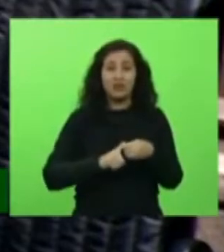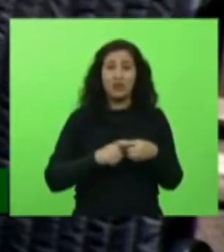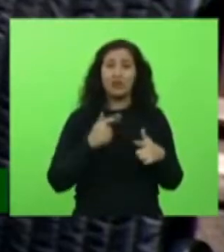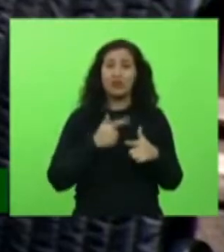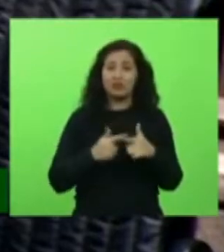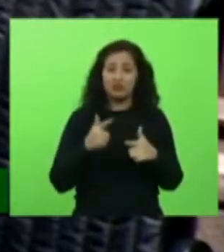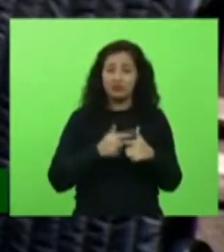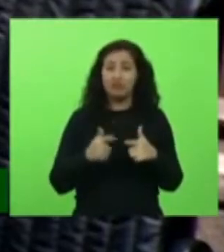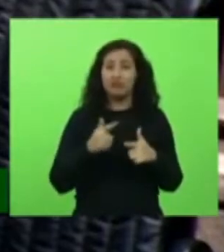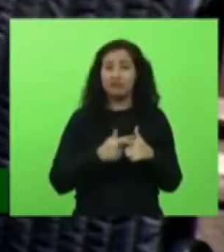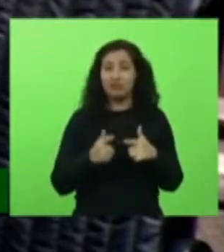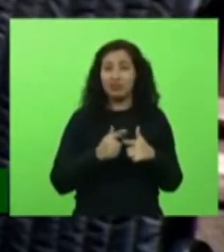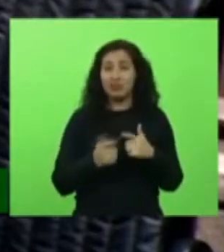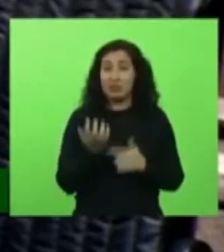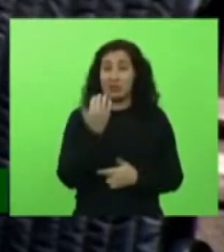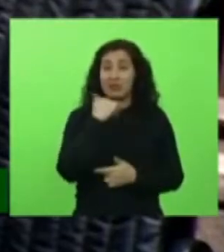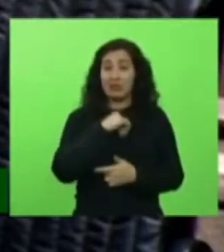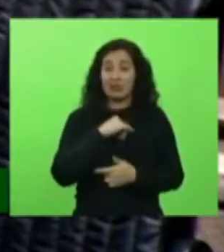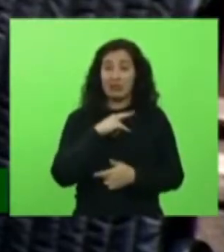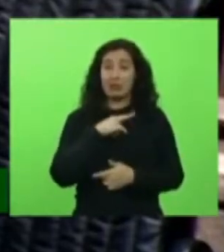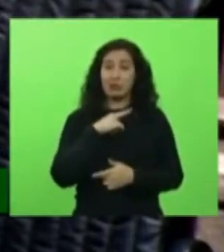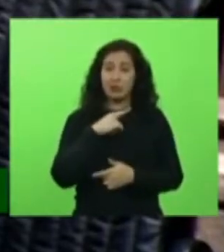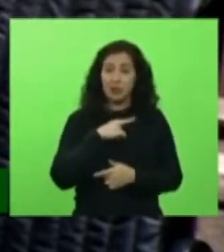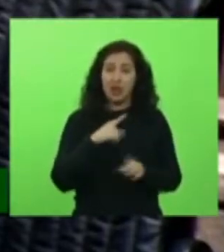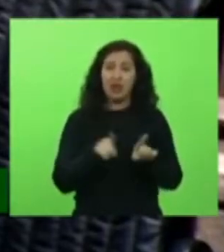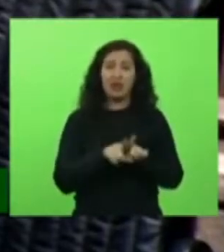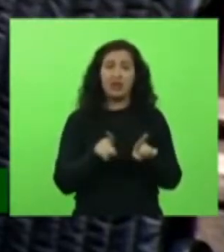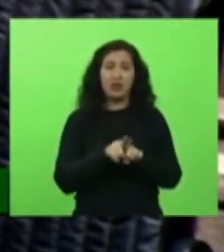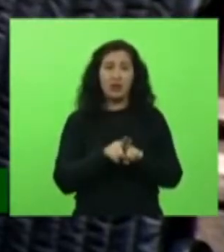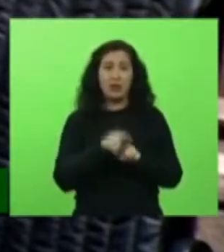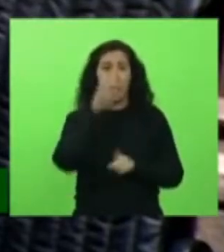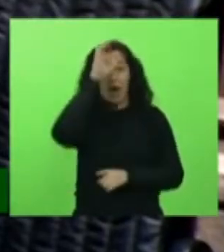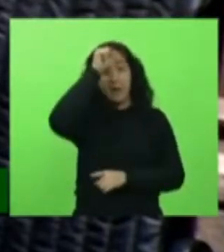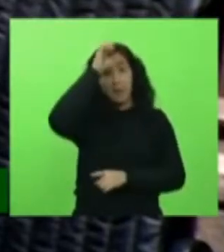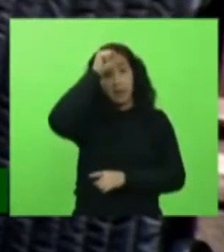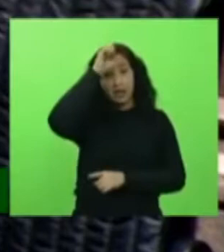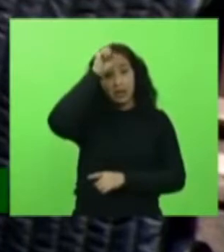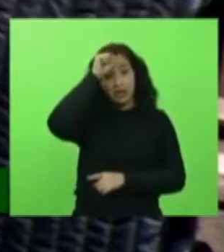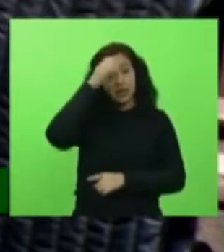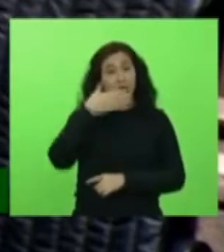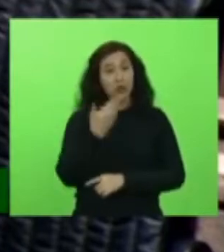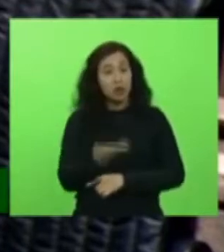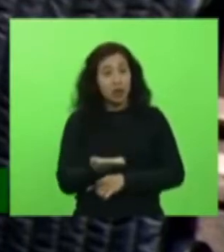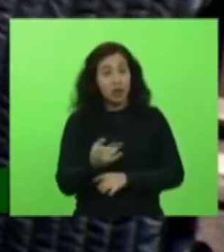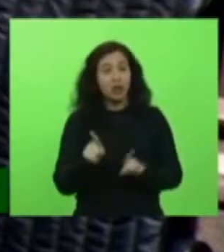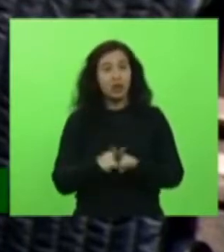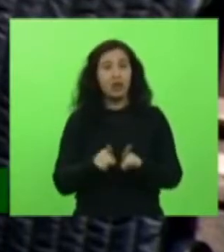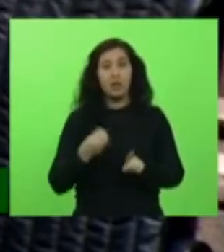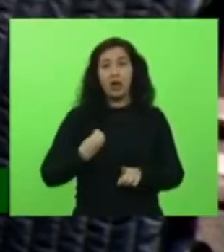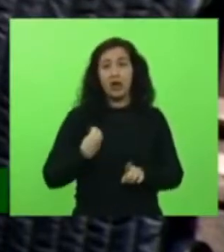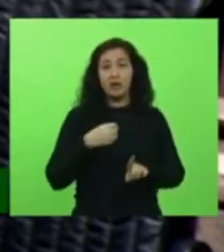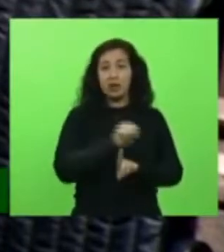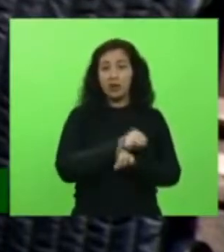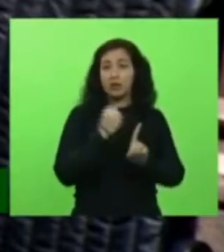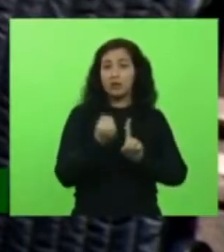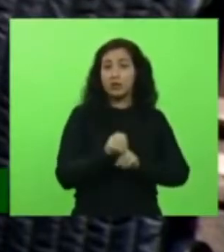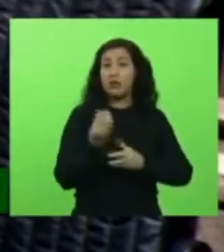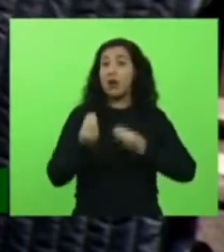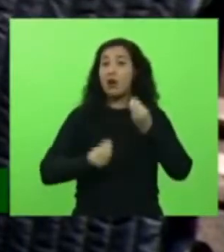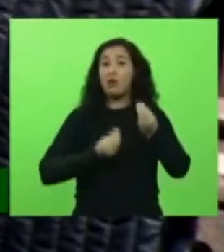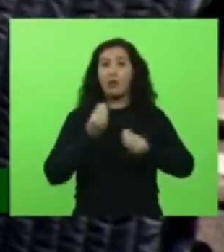muito grande no convívio social, vão ter